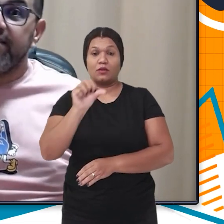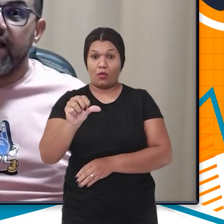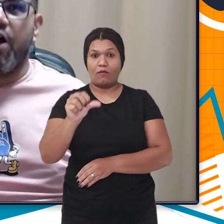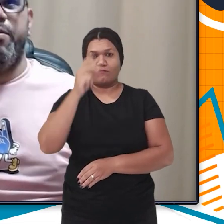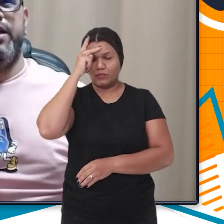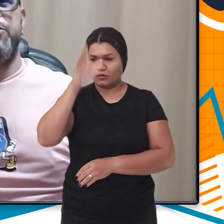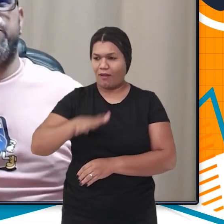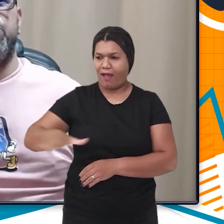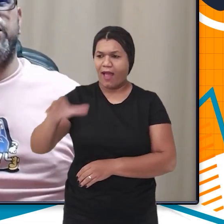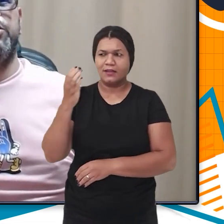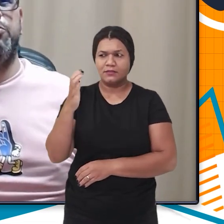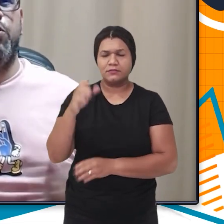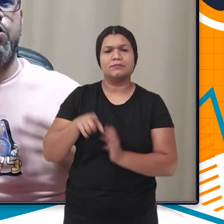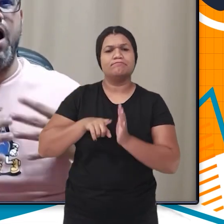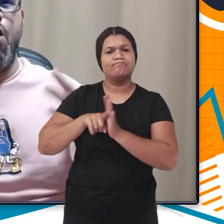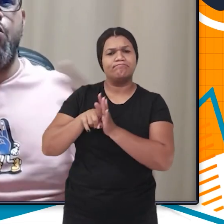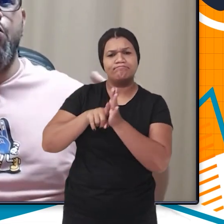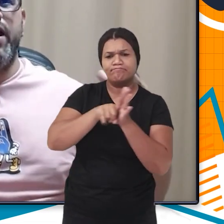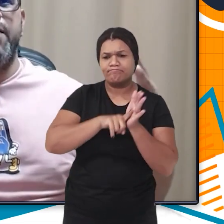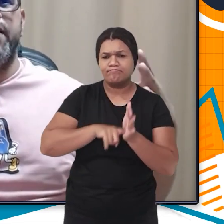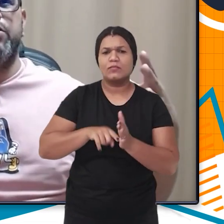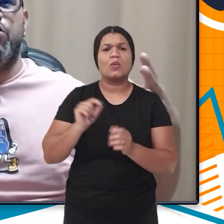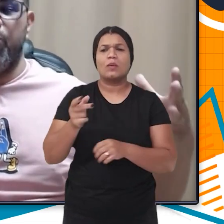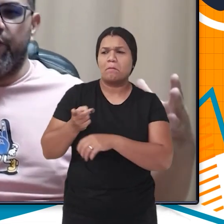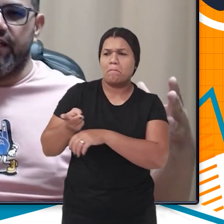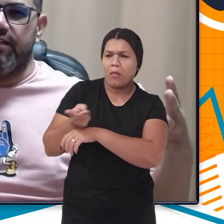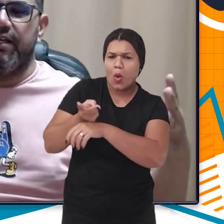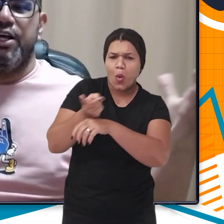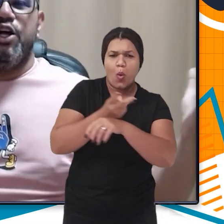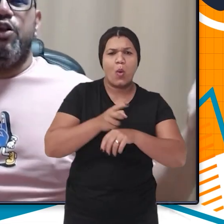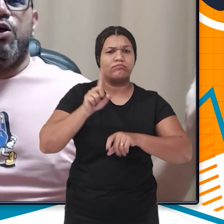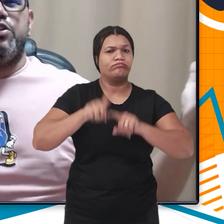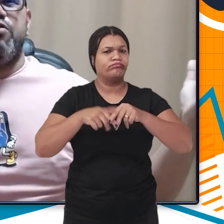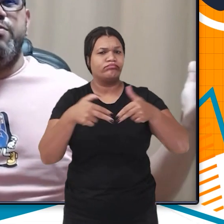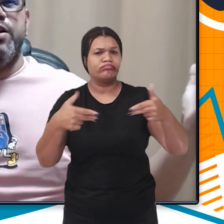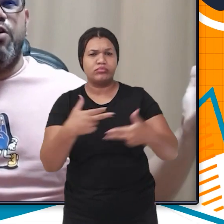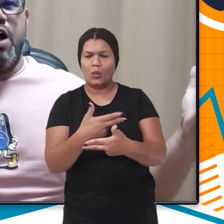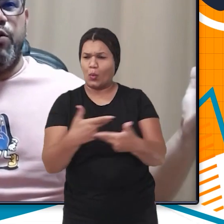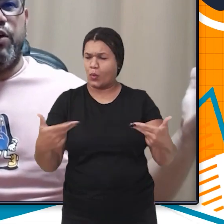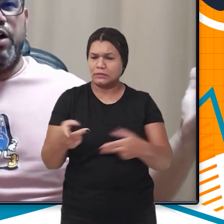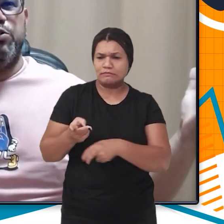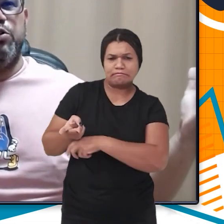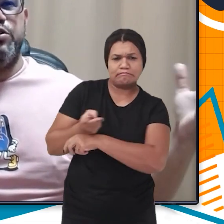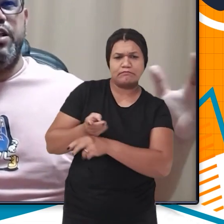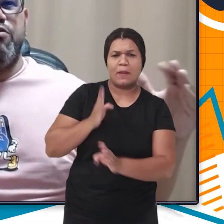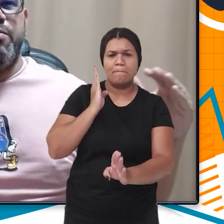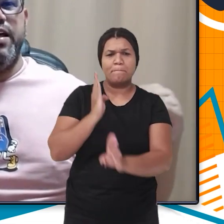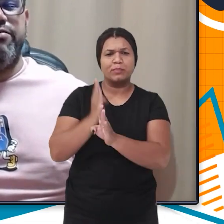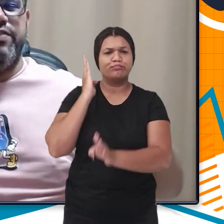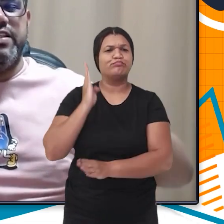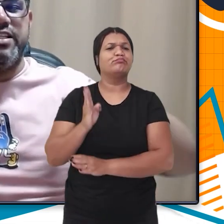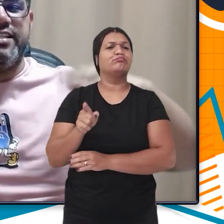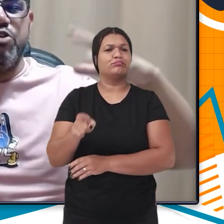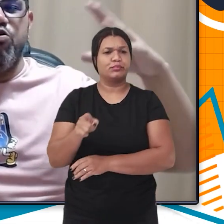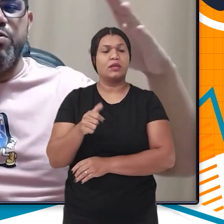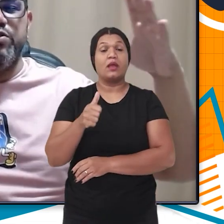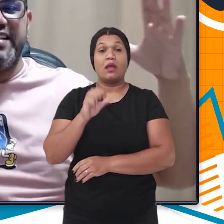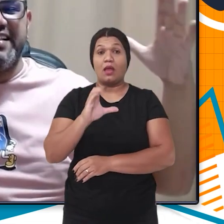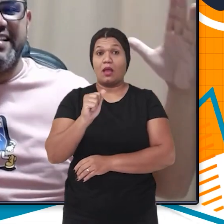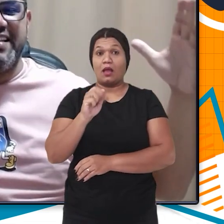estavam literalmente procurando por algum elemento como ele, nosso amigo carbono 14 tem uma meia-vida